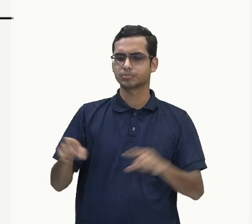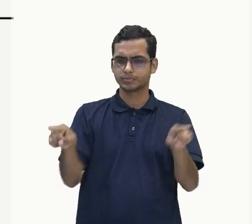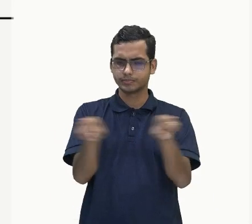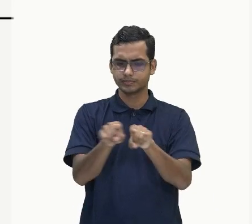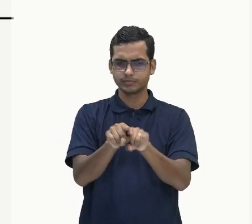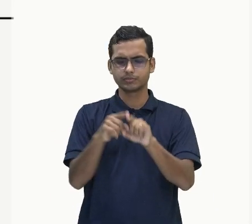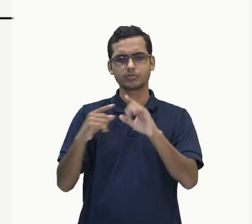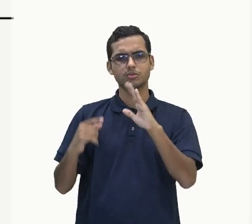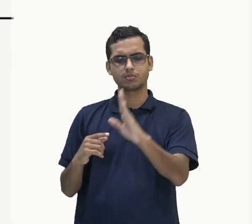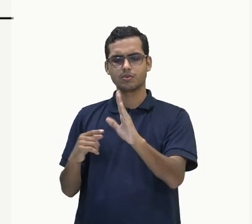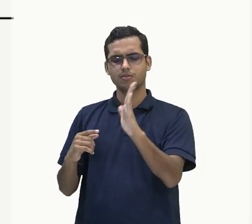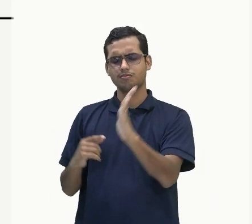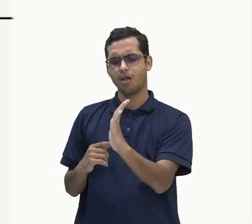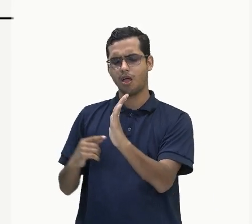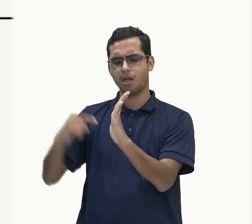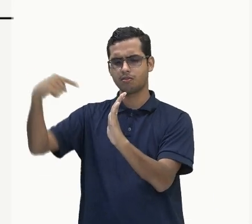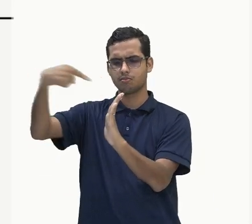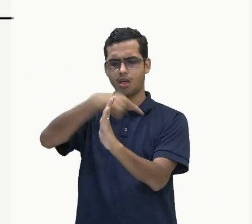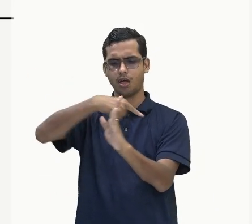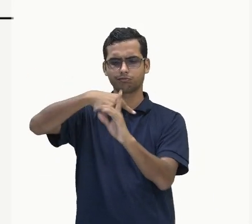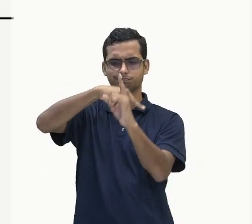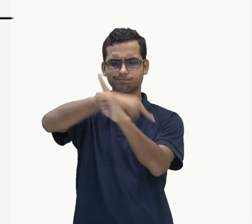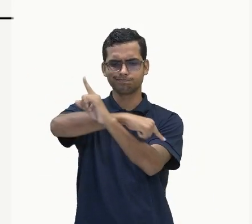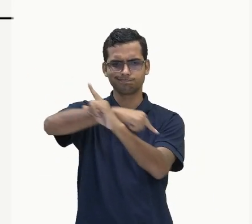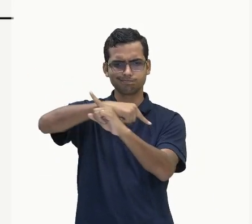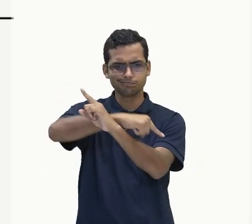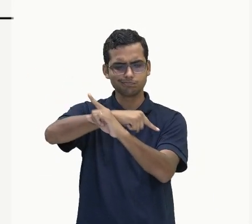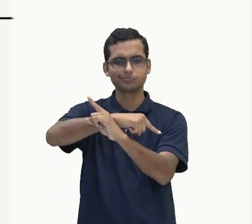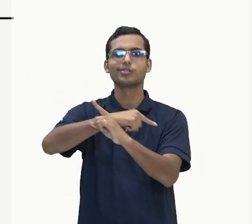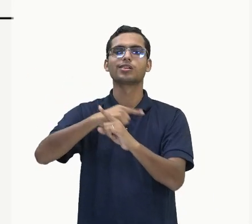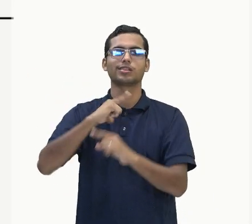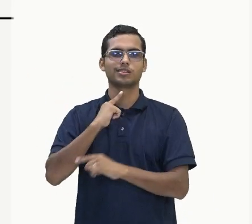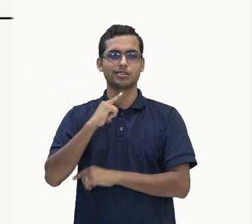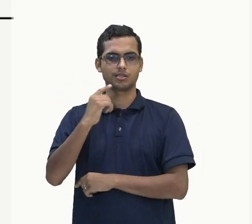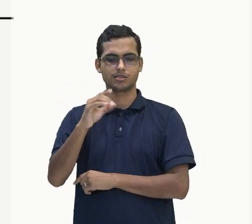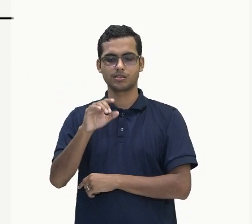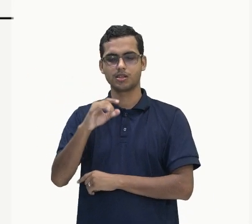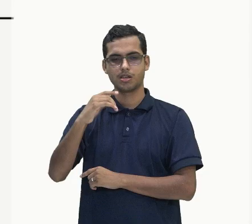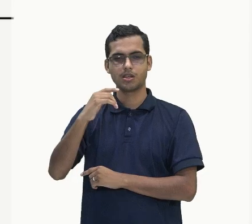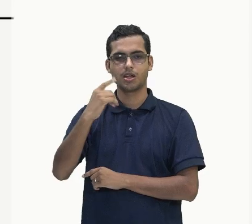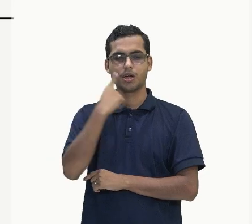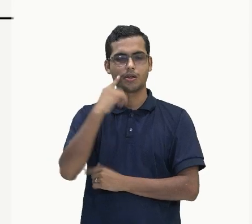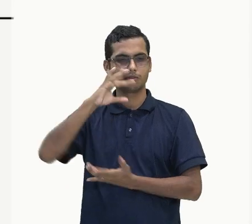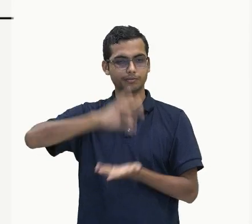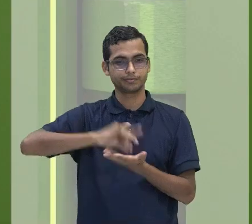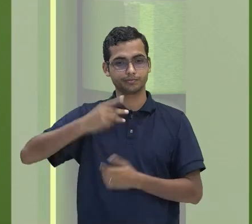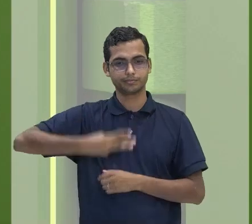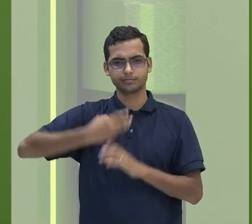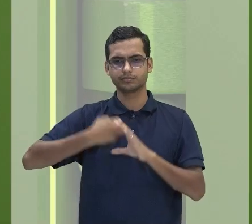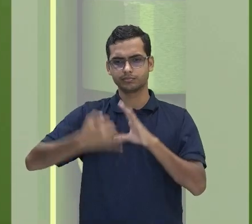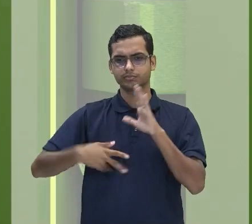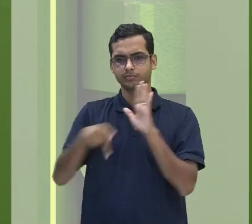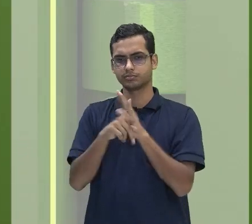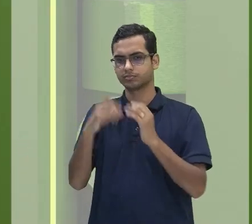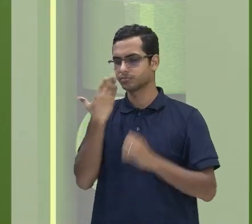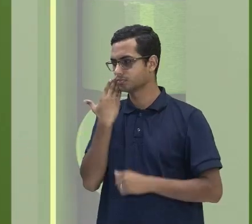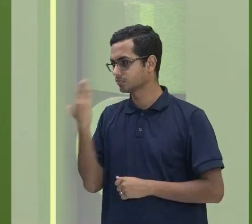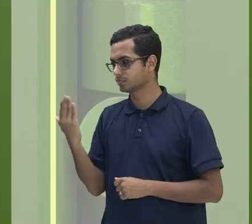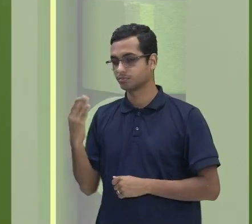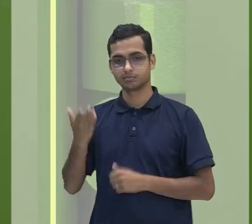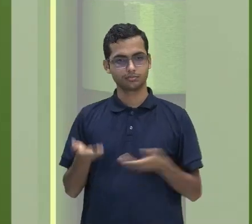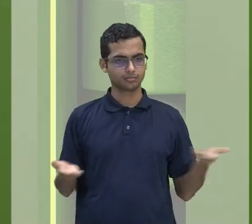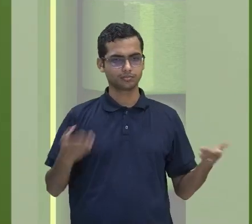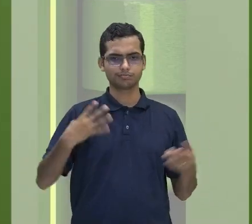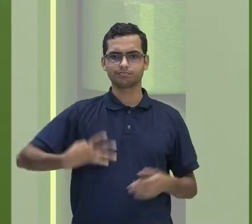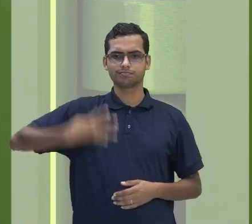passando no centro de curvatura, ele volta por cima dele mesmo. É a terceira propriedade. A quarta